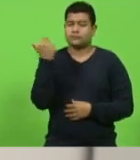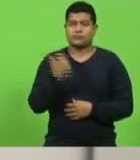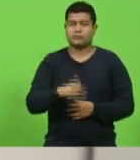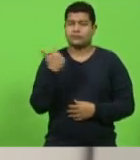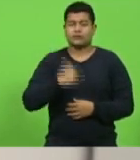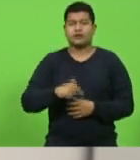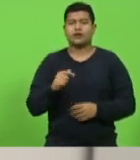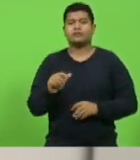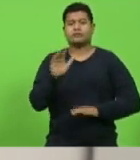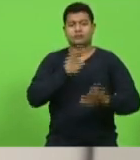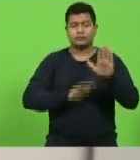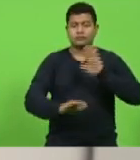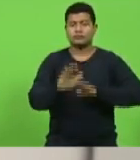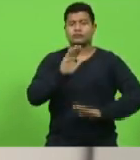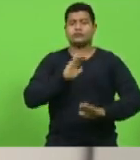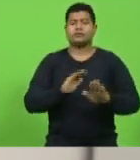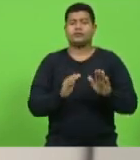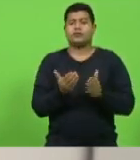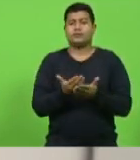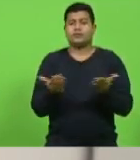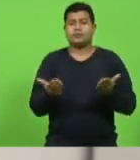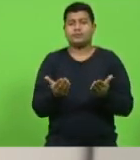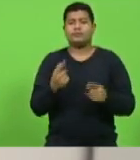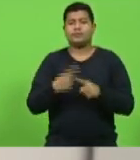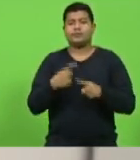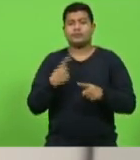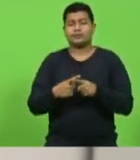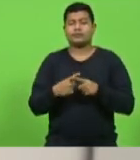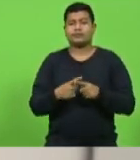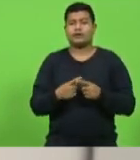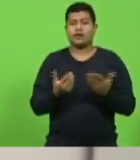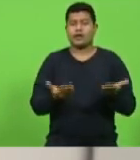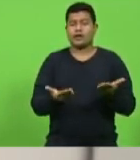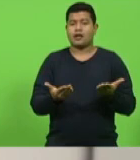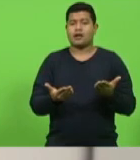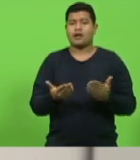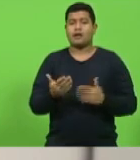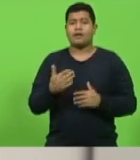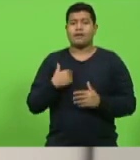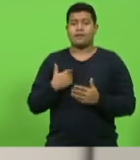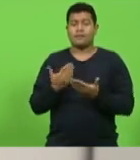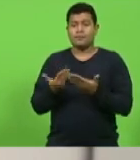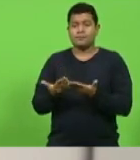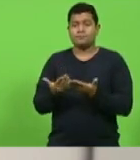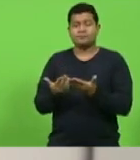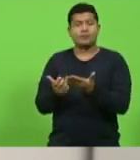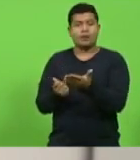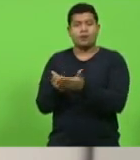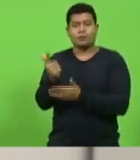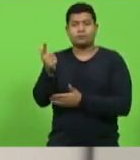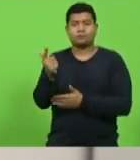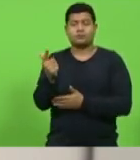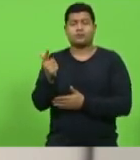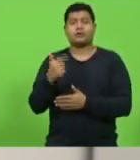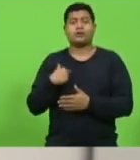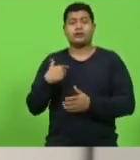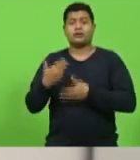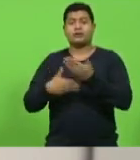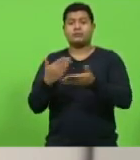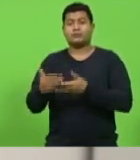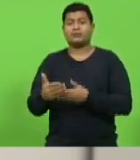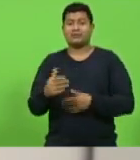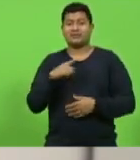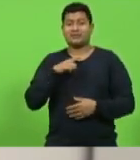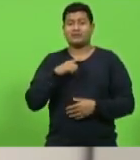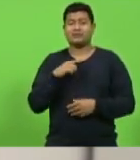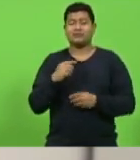erário, porquanto quedou-se omisso em agir em razão de uma contratação que implicou no dispêndio de